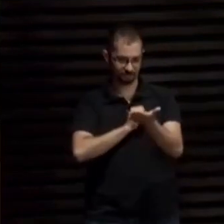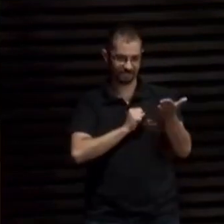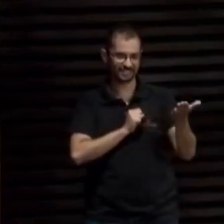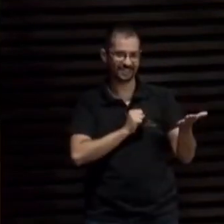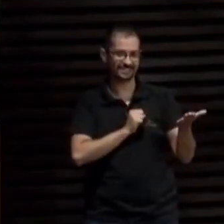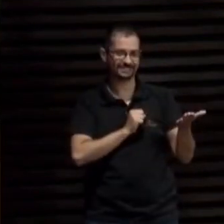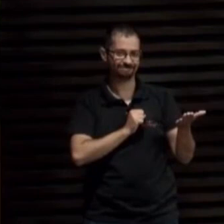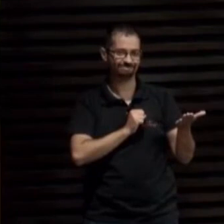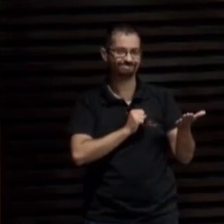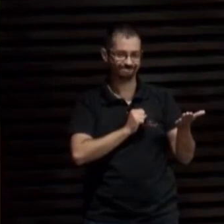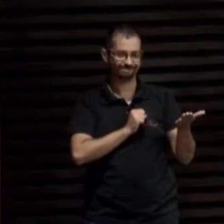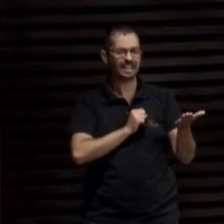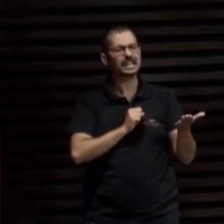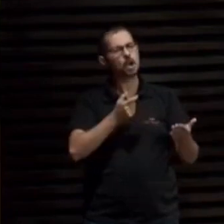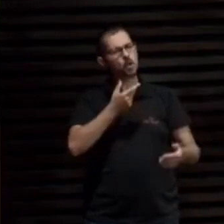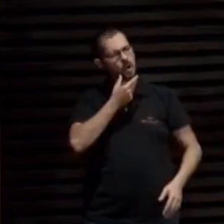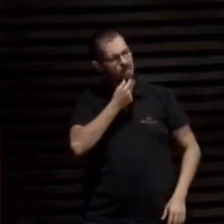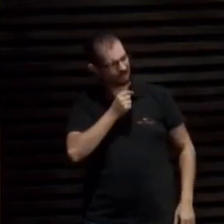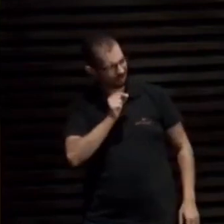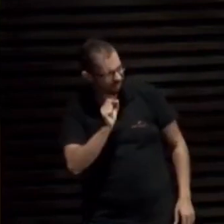Quem é o Senhor?